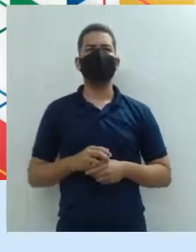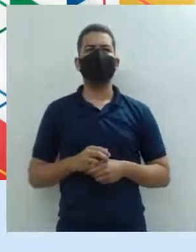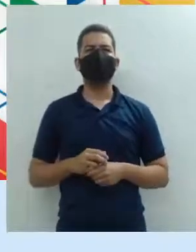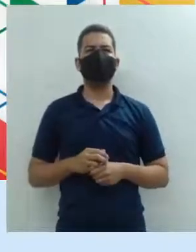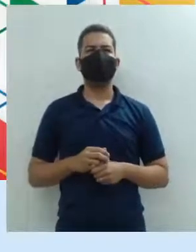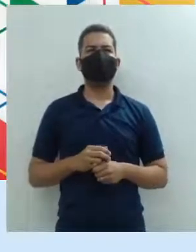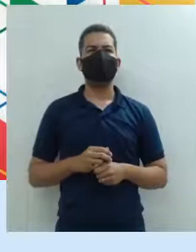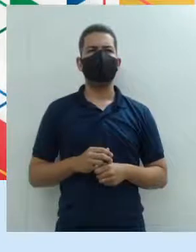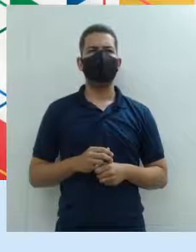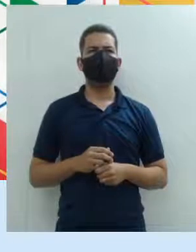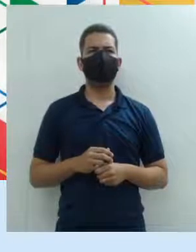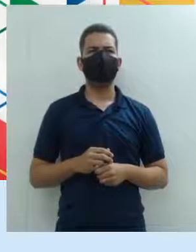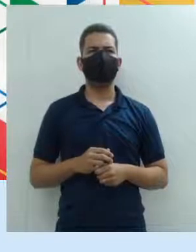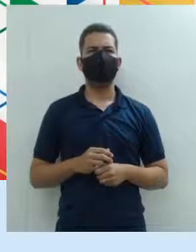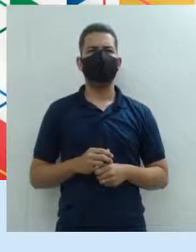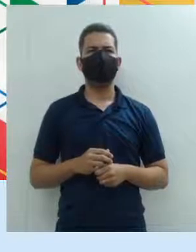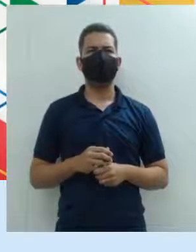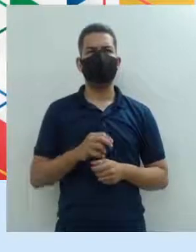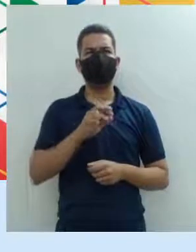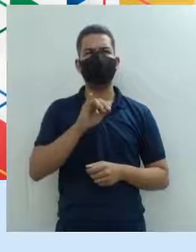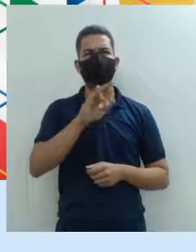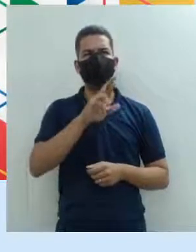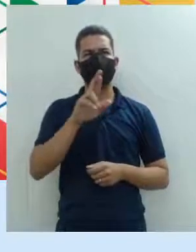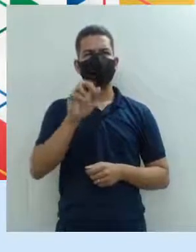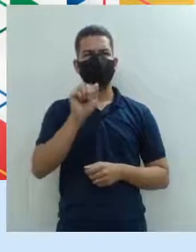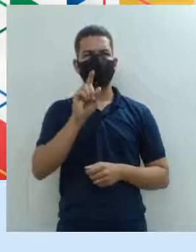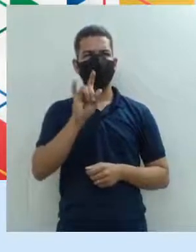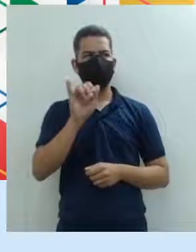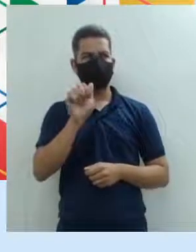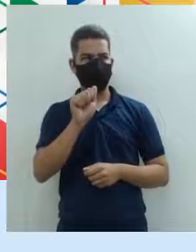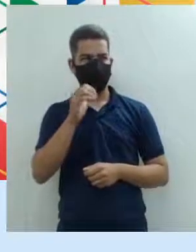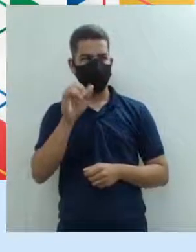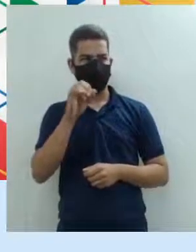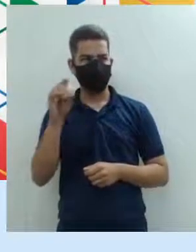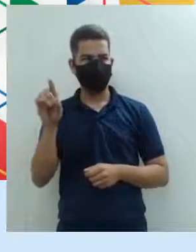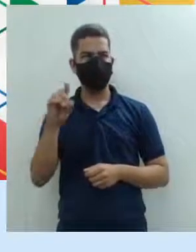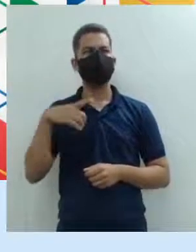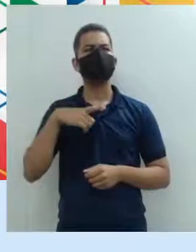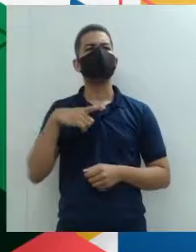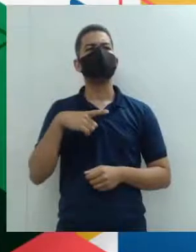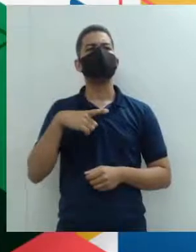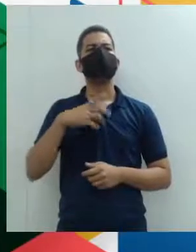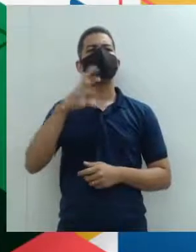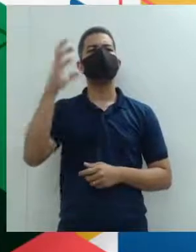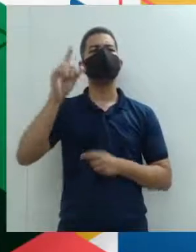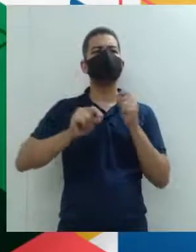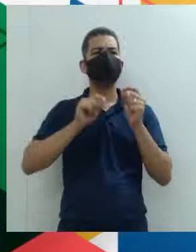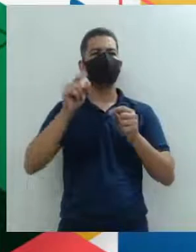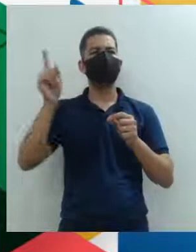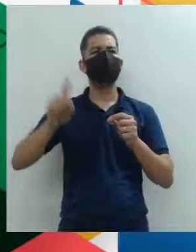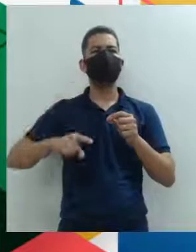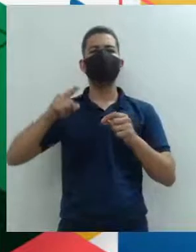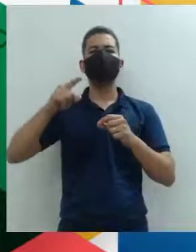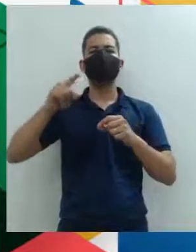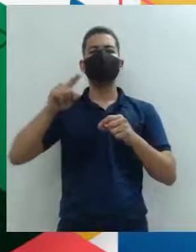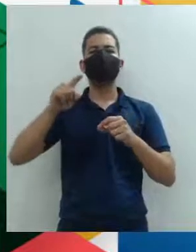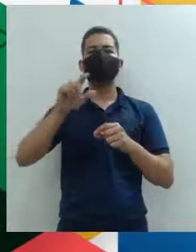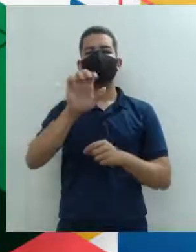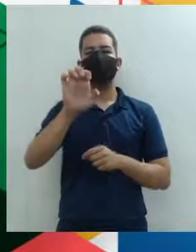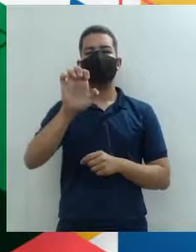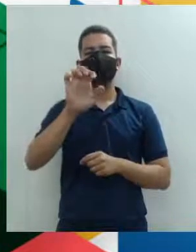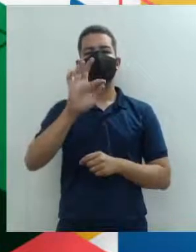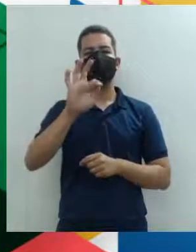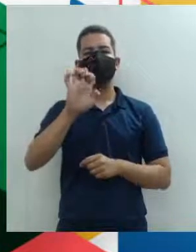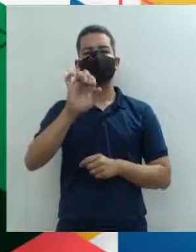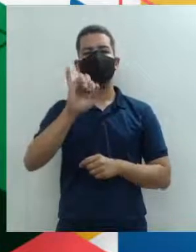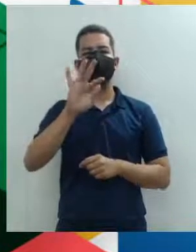Então, a irradiação térmica acontece também, algo muito interessante, é o efeito estufa, né? Que são aqueles gases,